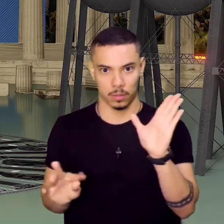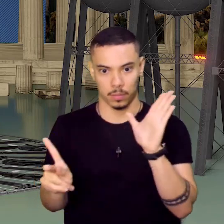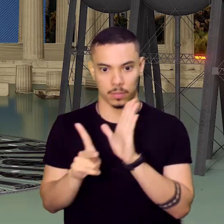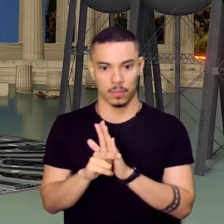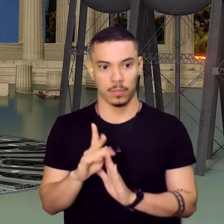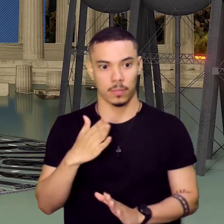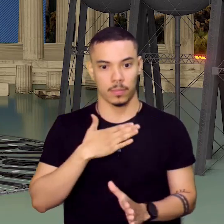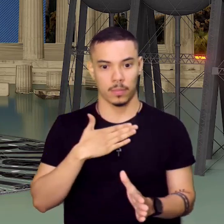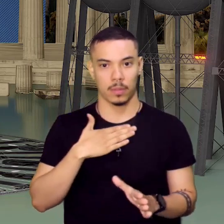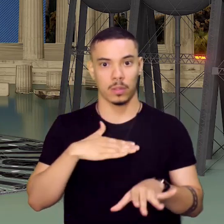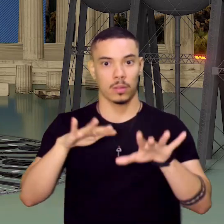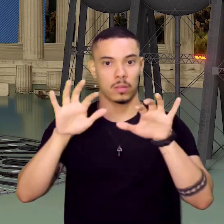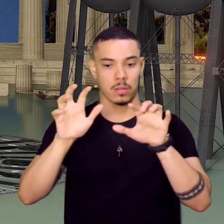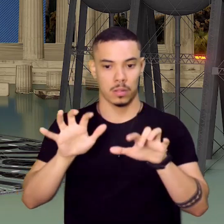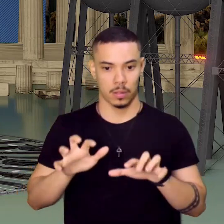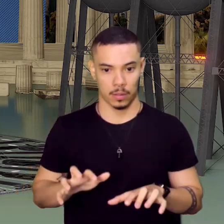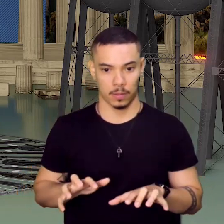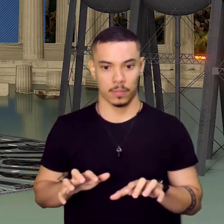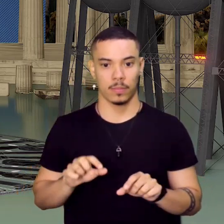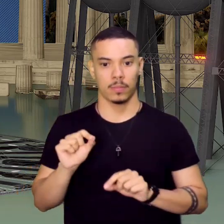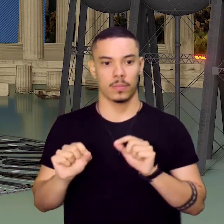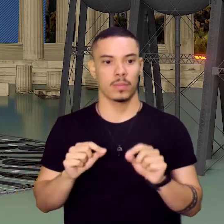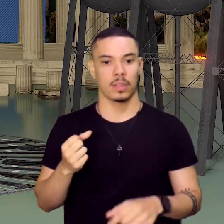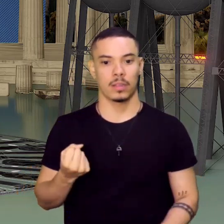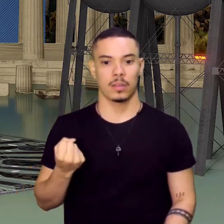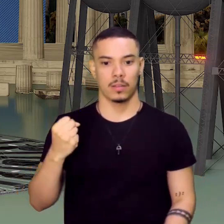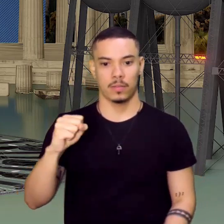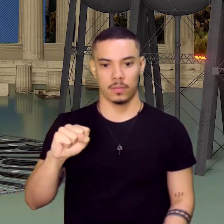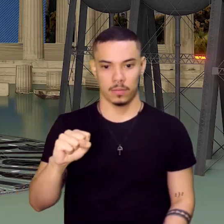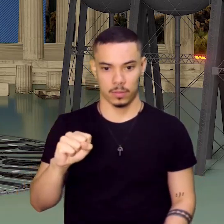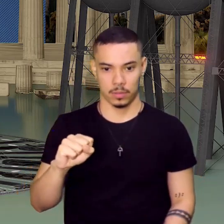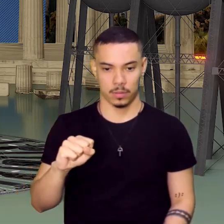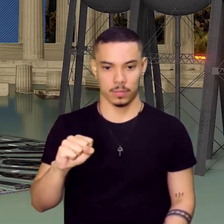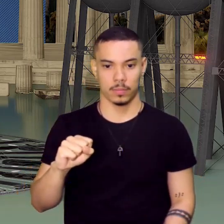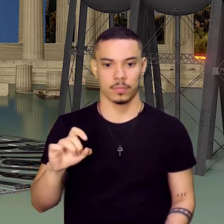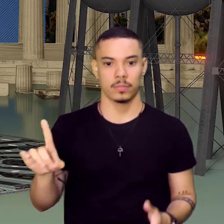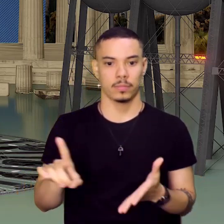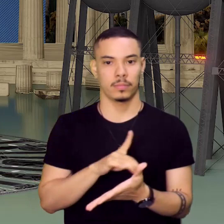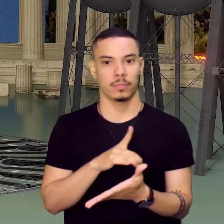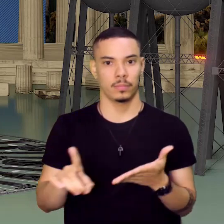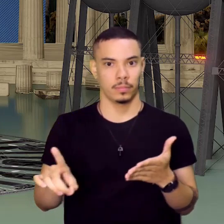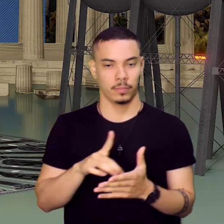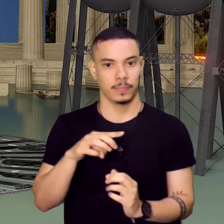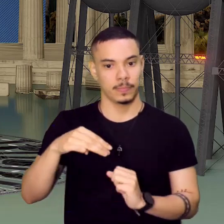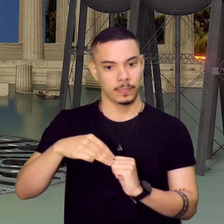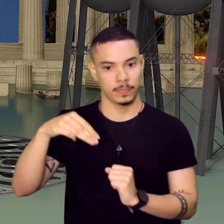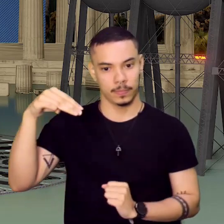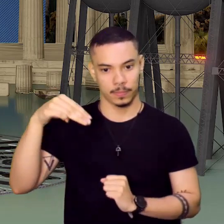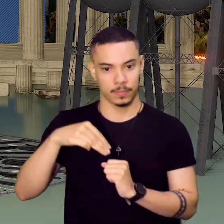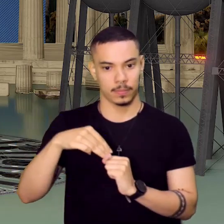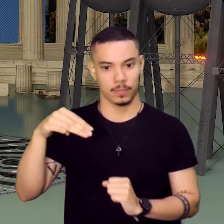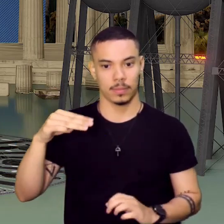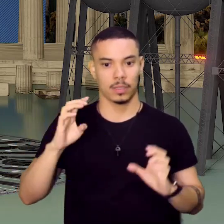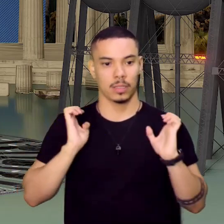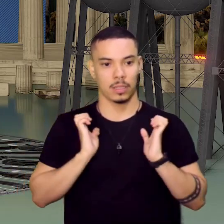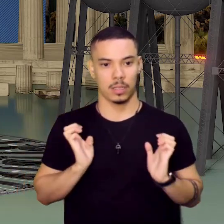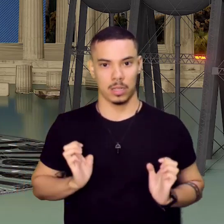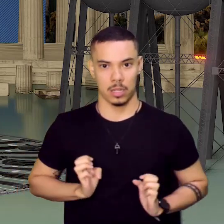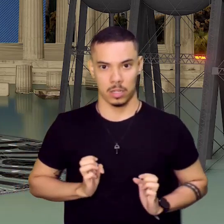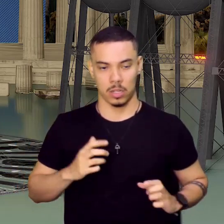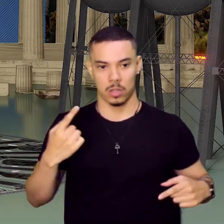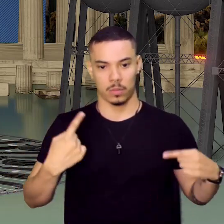eu escrevi é a defesa de dissertação do mestrado né A Ética do